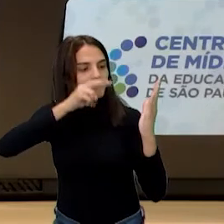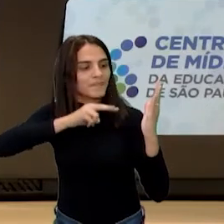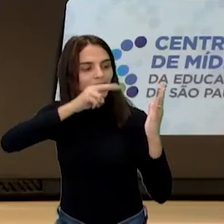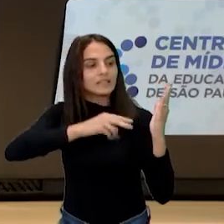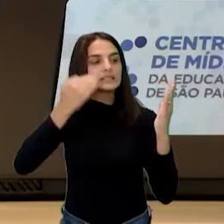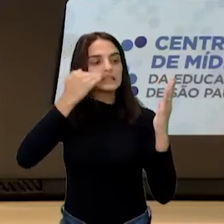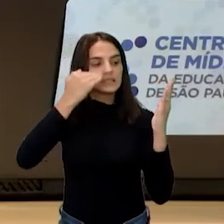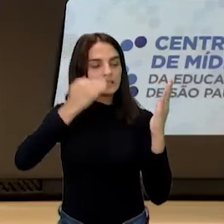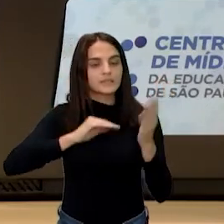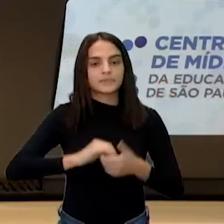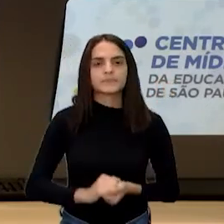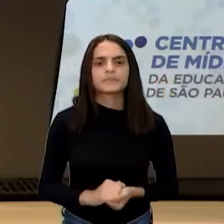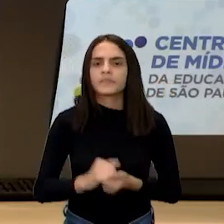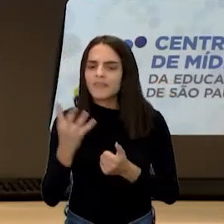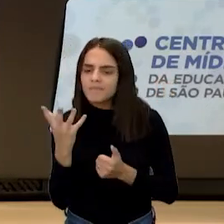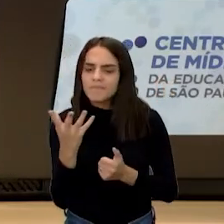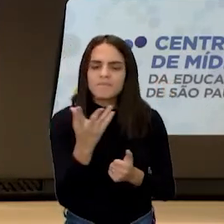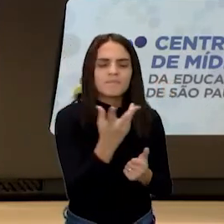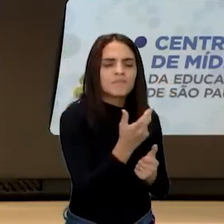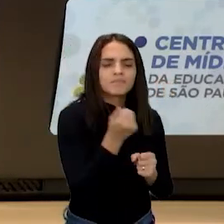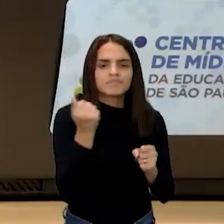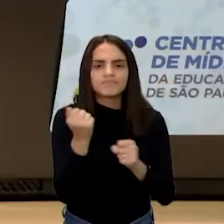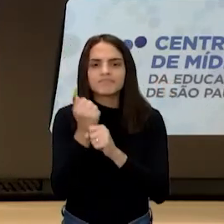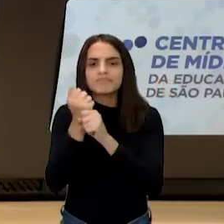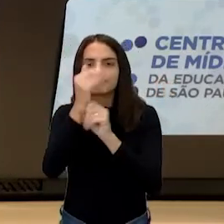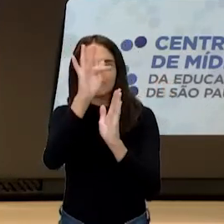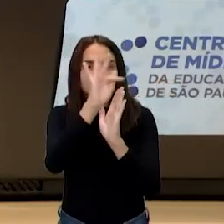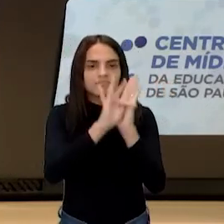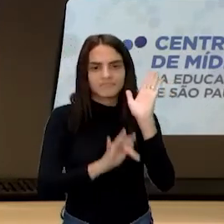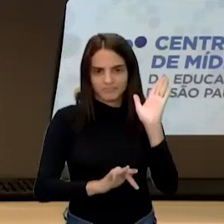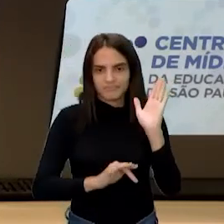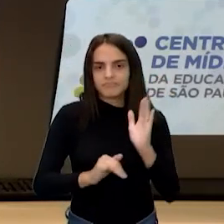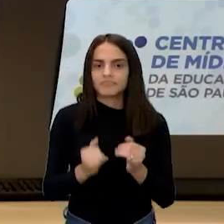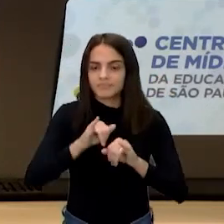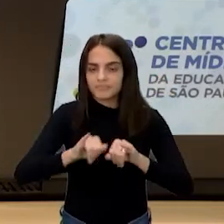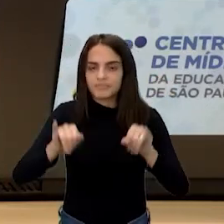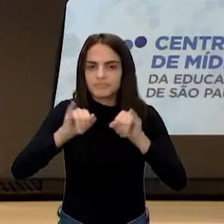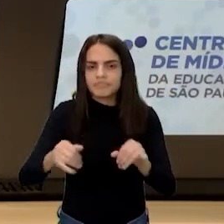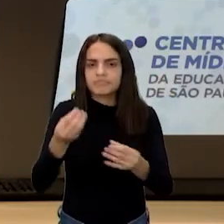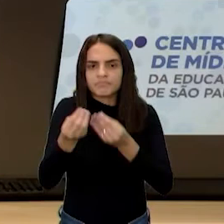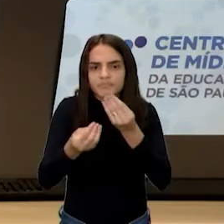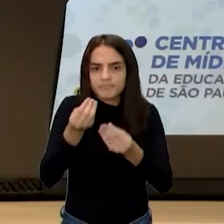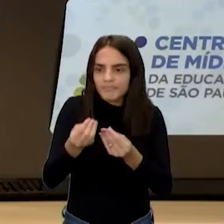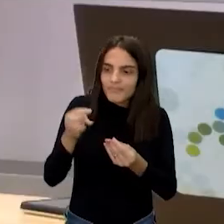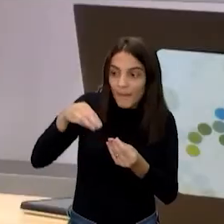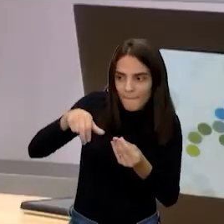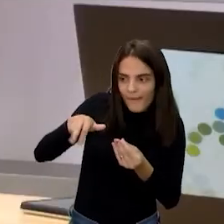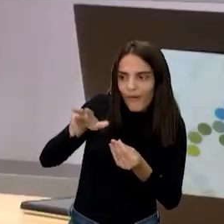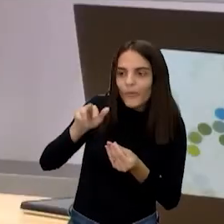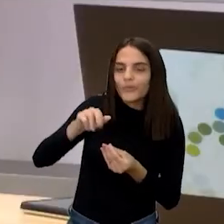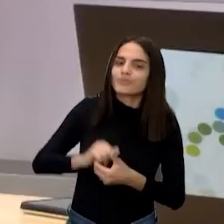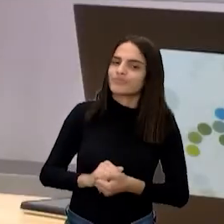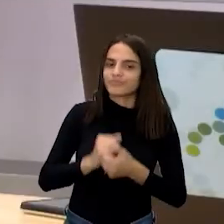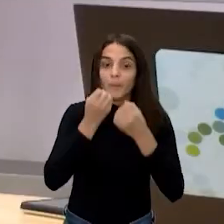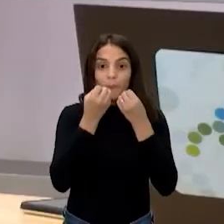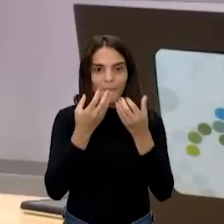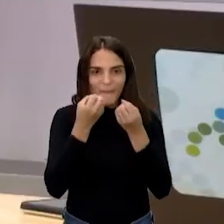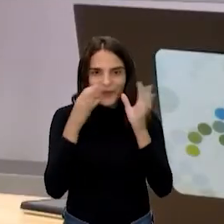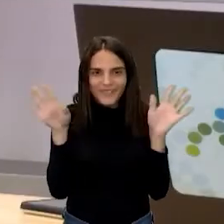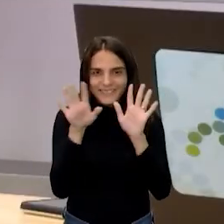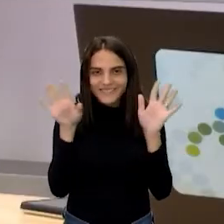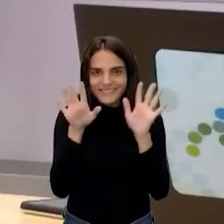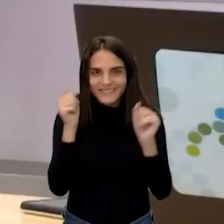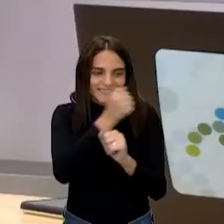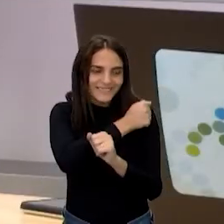interpretação. Como que essa persuasão é construída nos textos publicitários? Vamos lá, Mauro? Muito bom, professor Elaine. Olá a todos